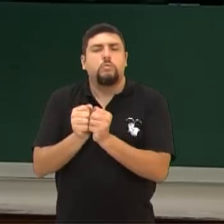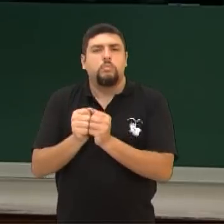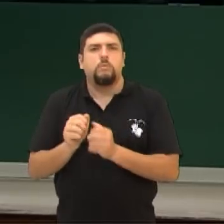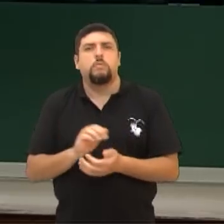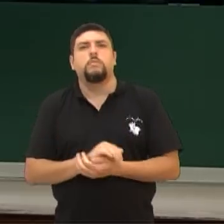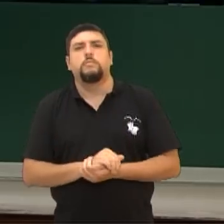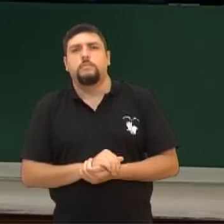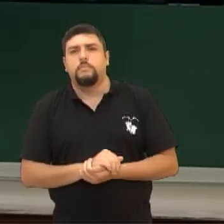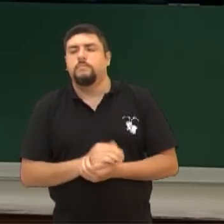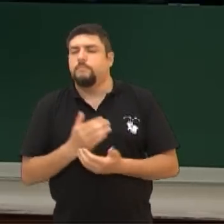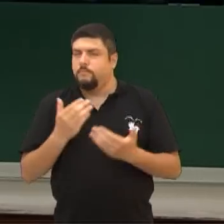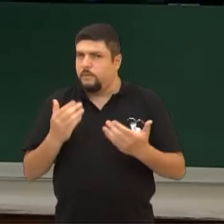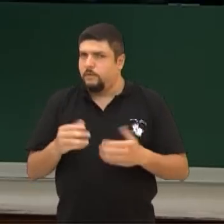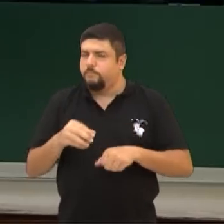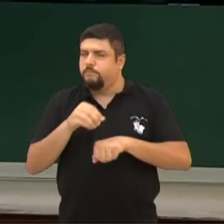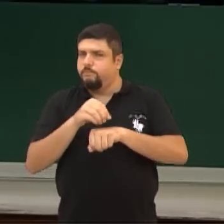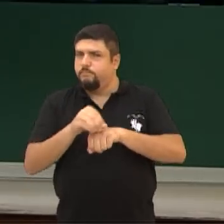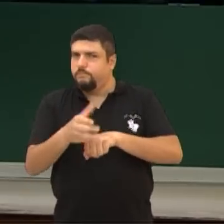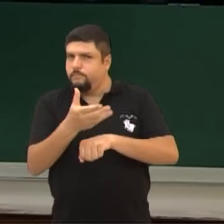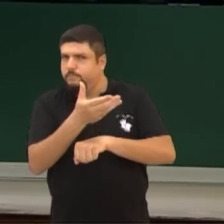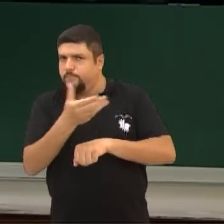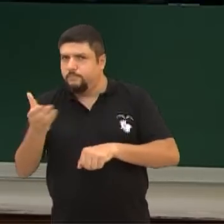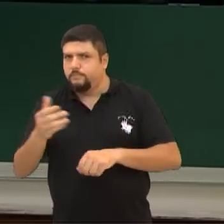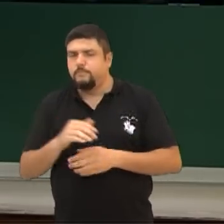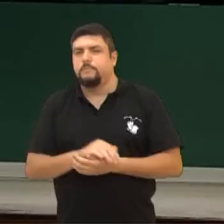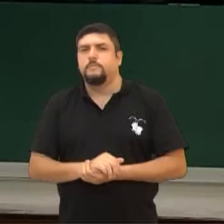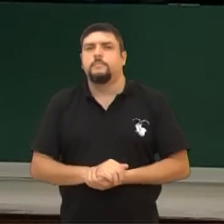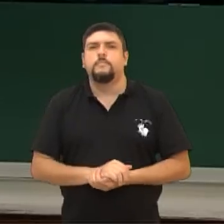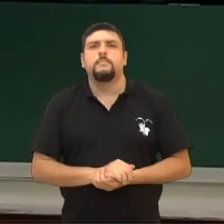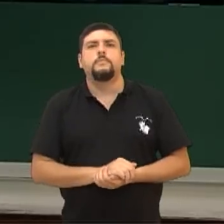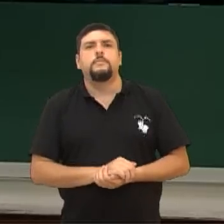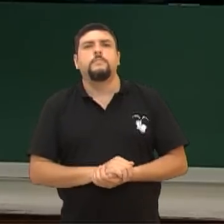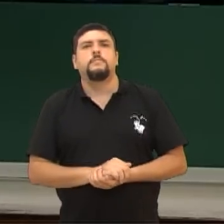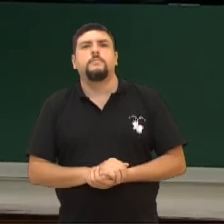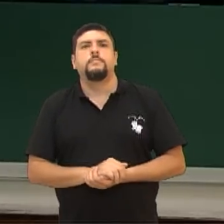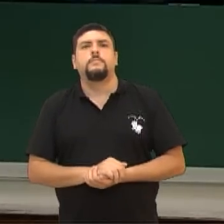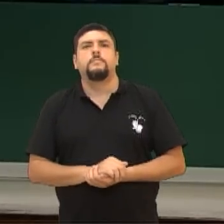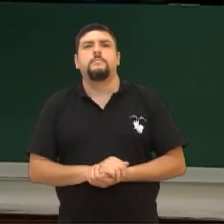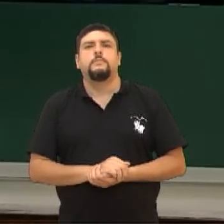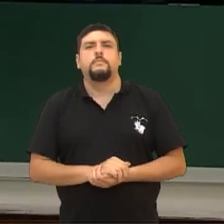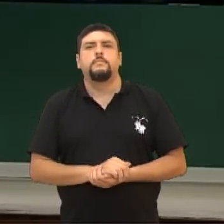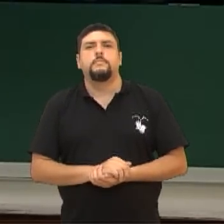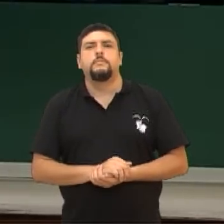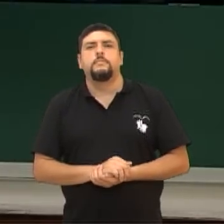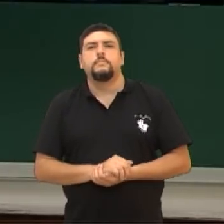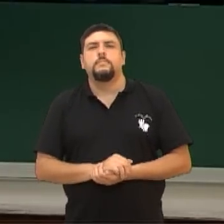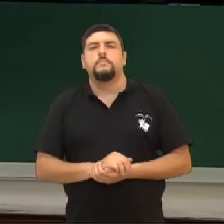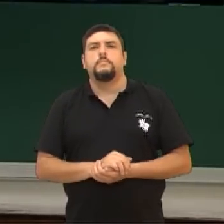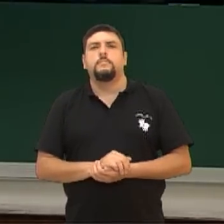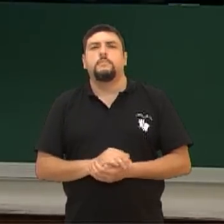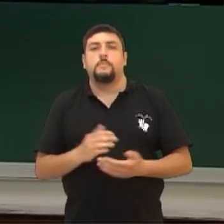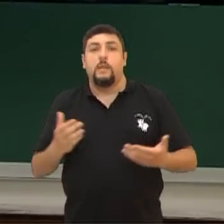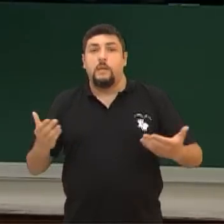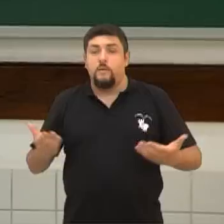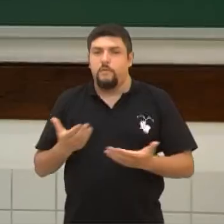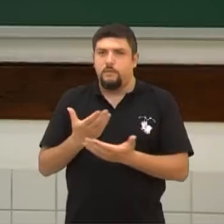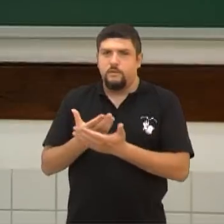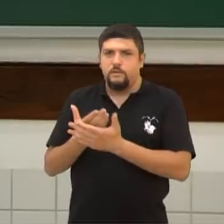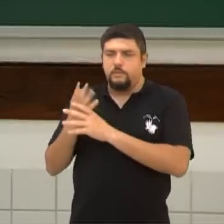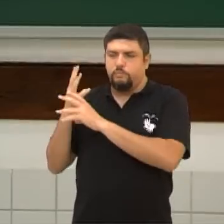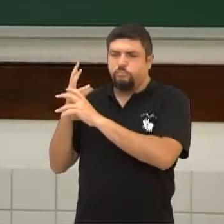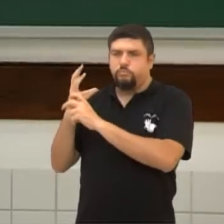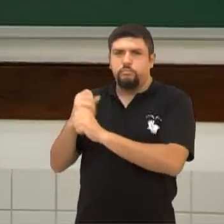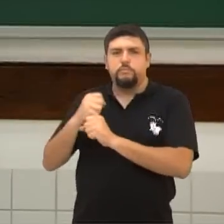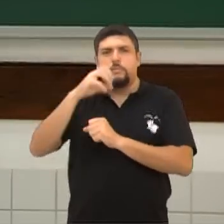junto, tá? Então, é uma dica aí para a próxima, para você utilizar. Ok, pessoal? Na nossa aula de